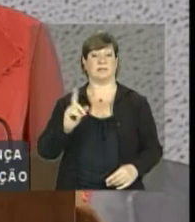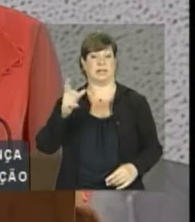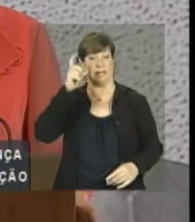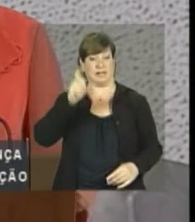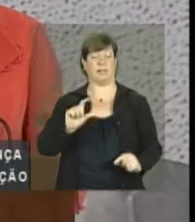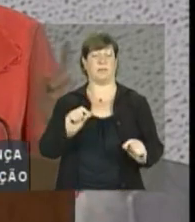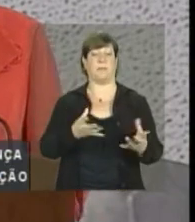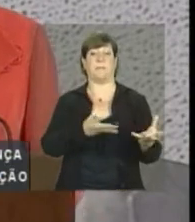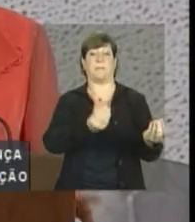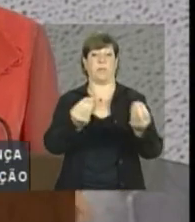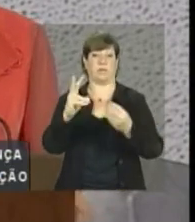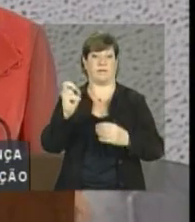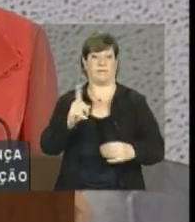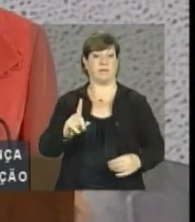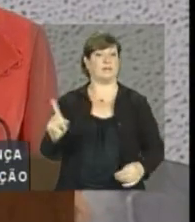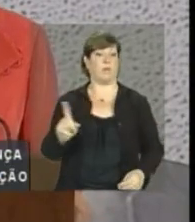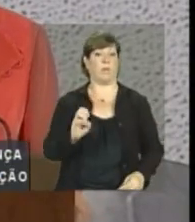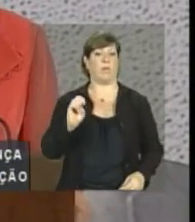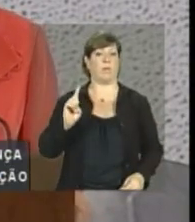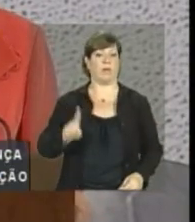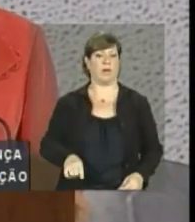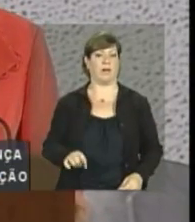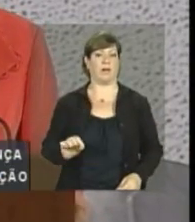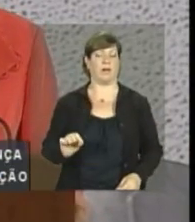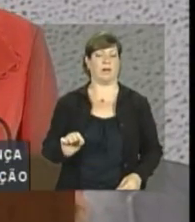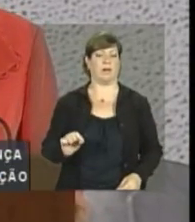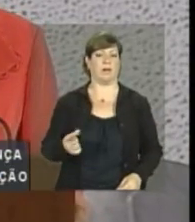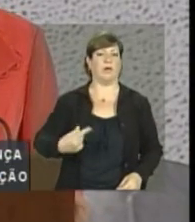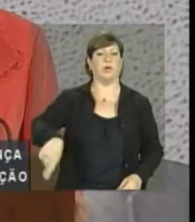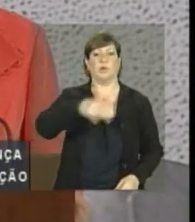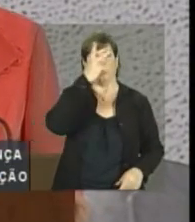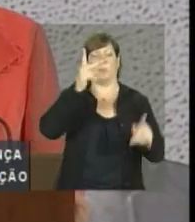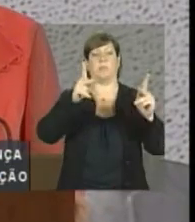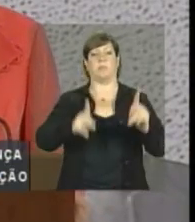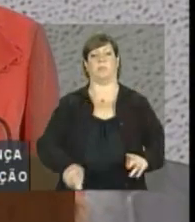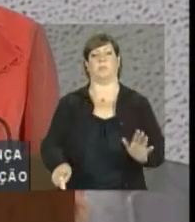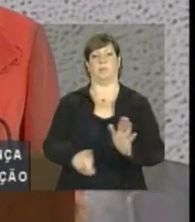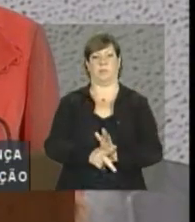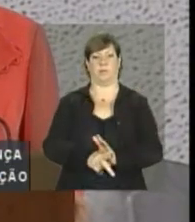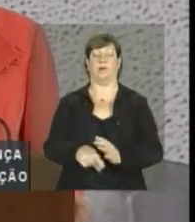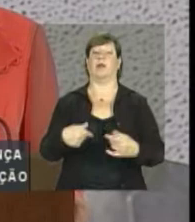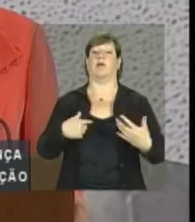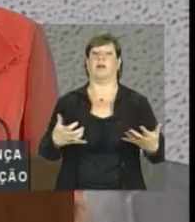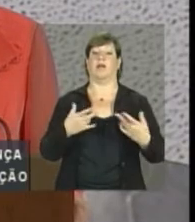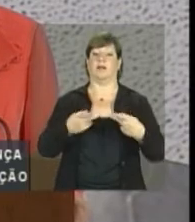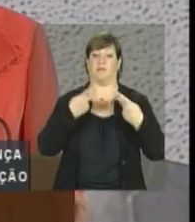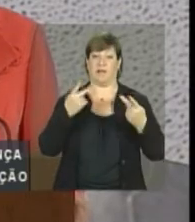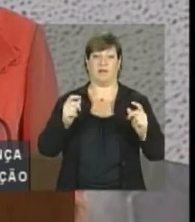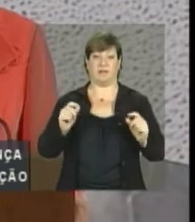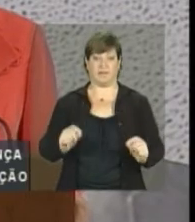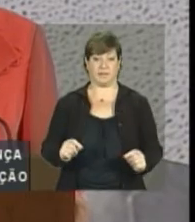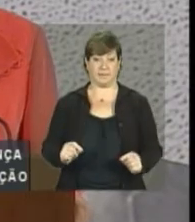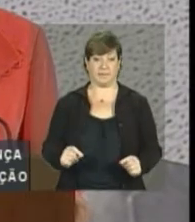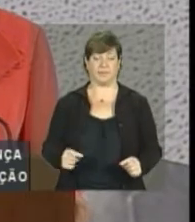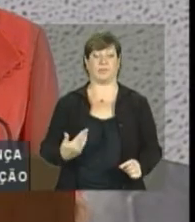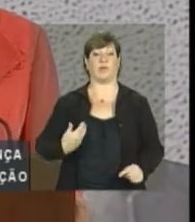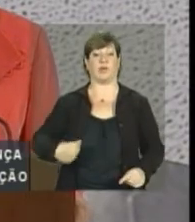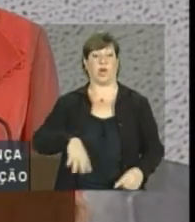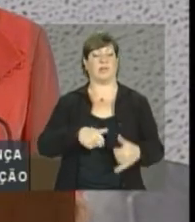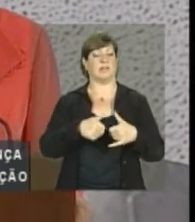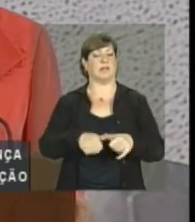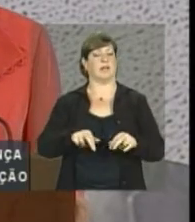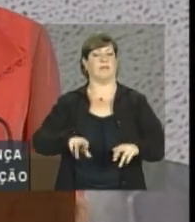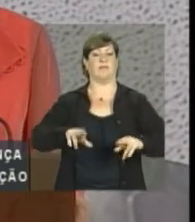vezes não são aqueles das suas populações. Eu quero dizer que nós estamos em outra